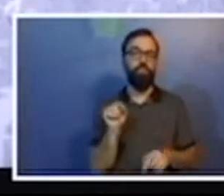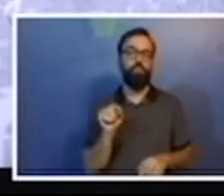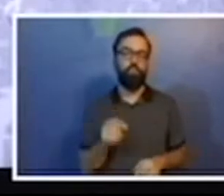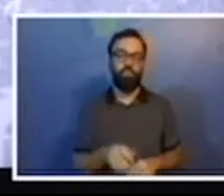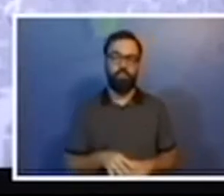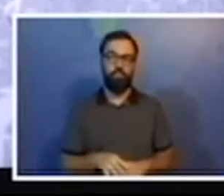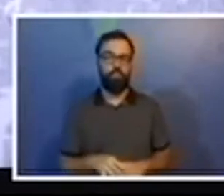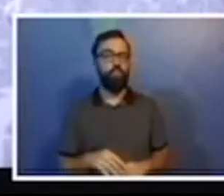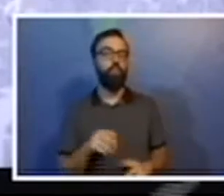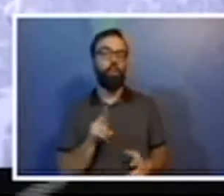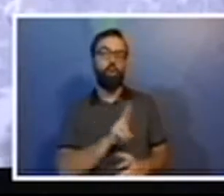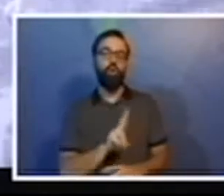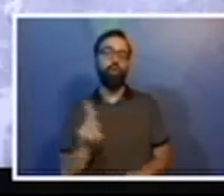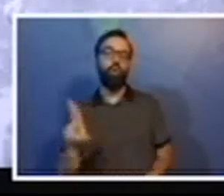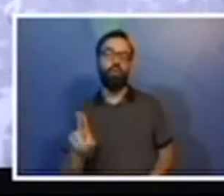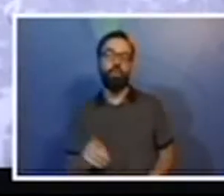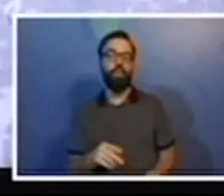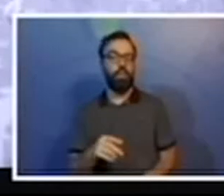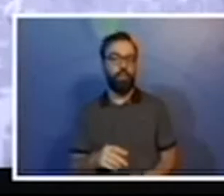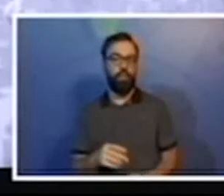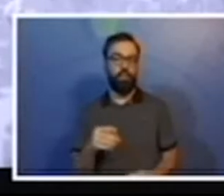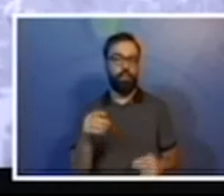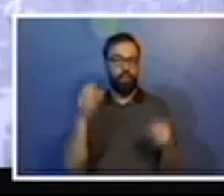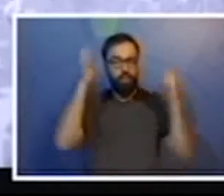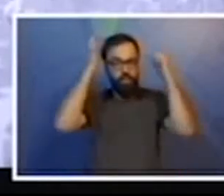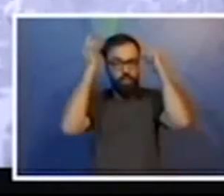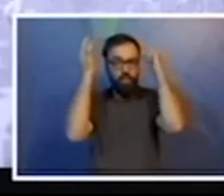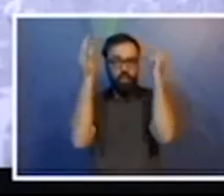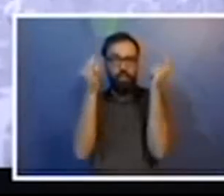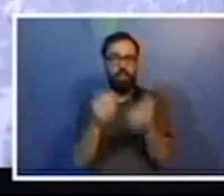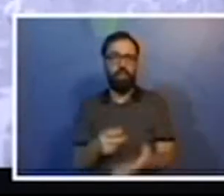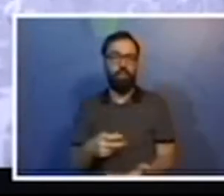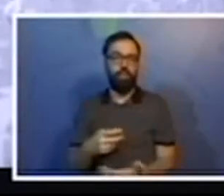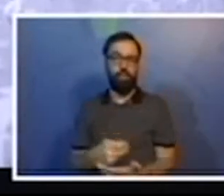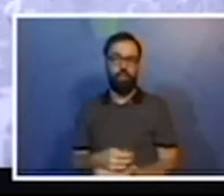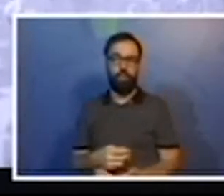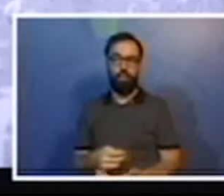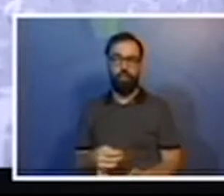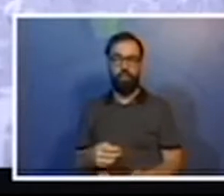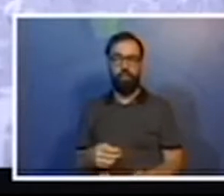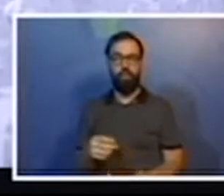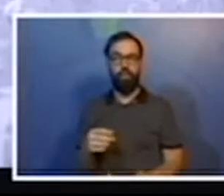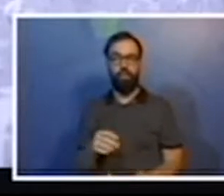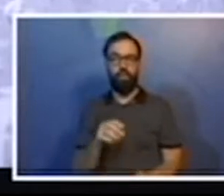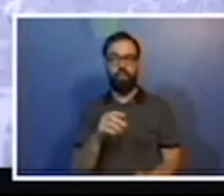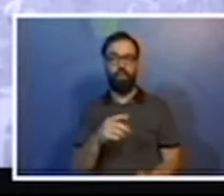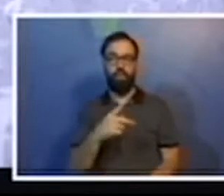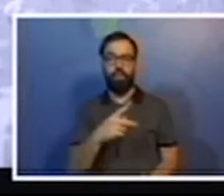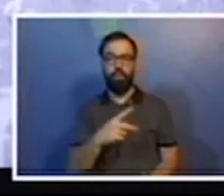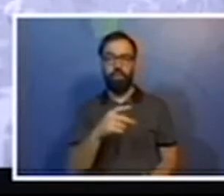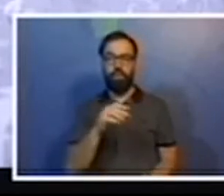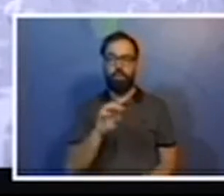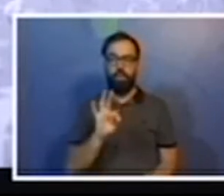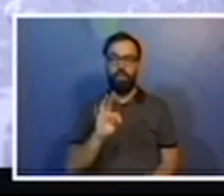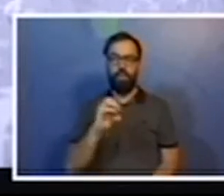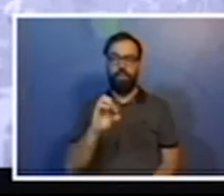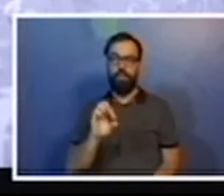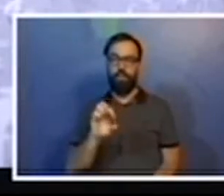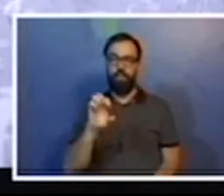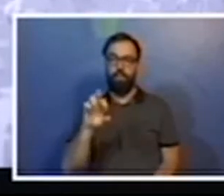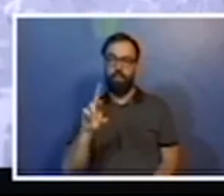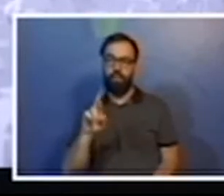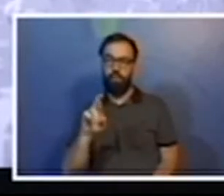esse nome desse grupo vem do grego feto plantas heteros significa feto e fita